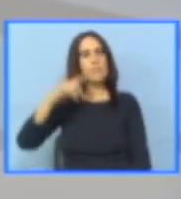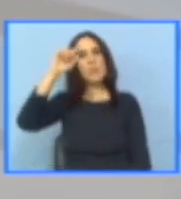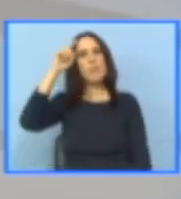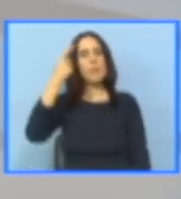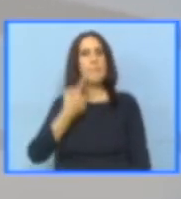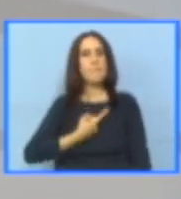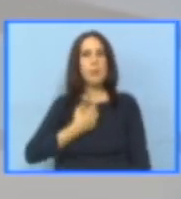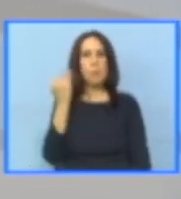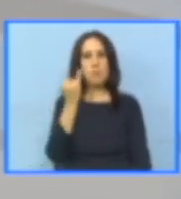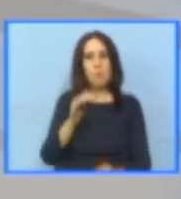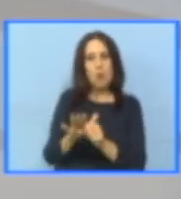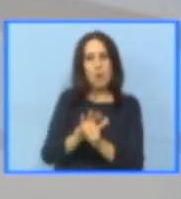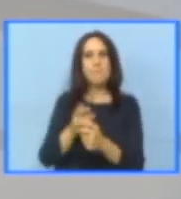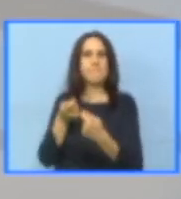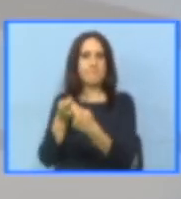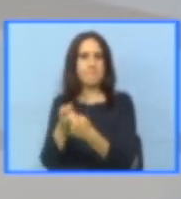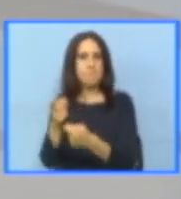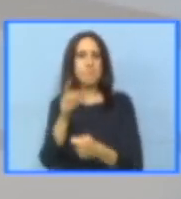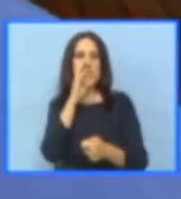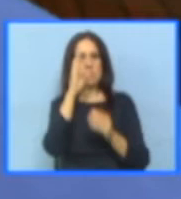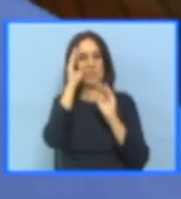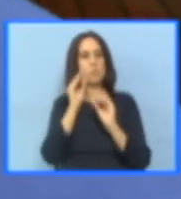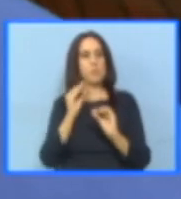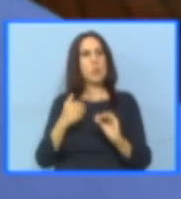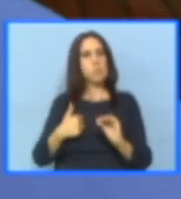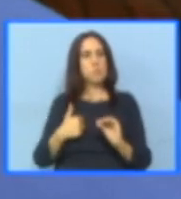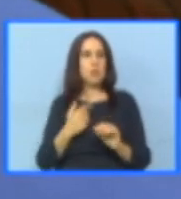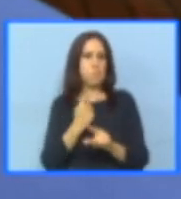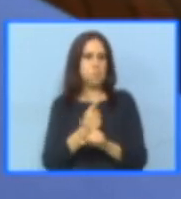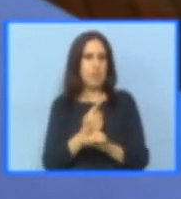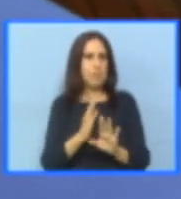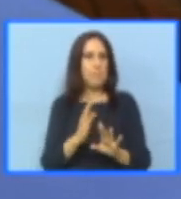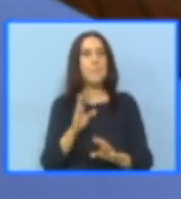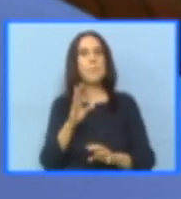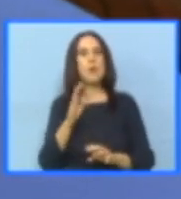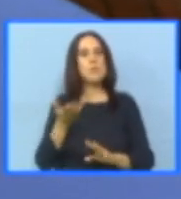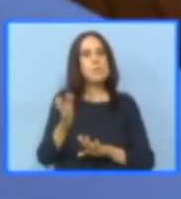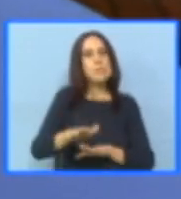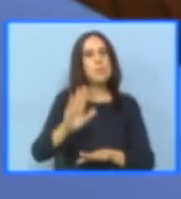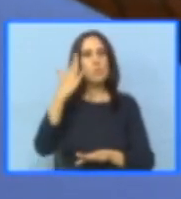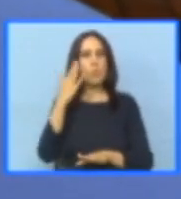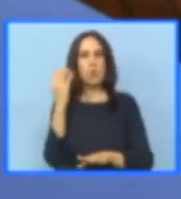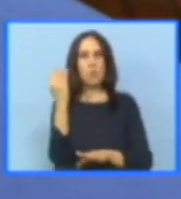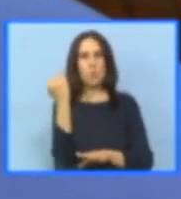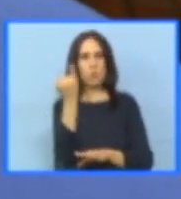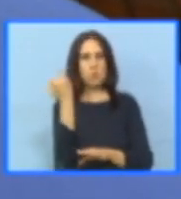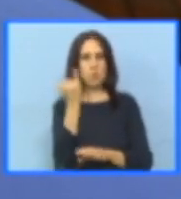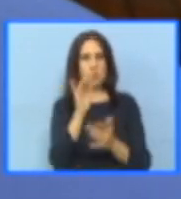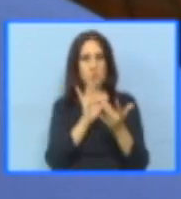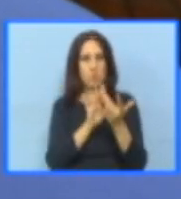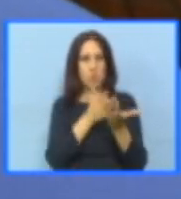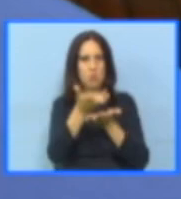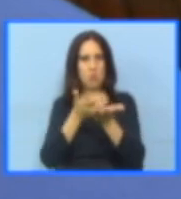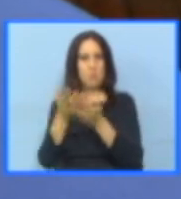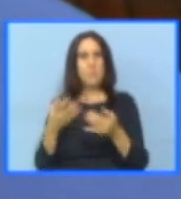uma organização que trabalha nessa área. Se é uma pessoa da educação, idem. Mas o primeiro passo é sempre contactar a organização e